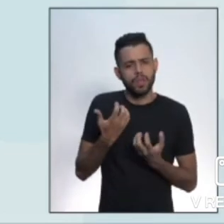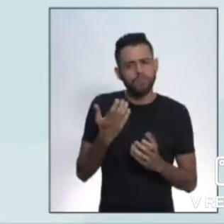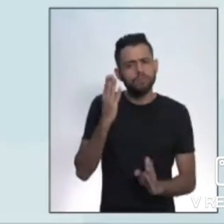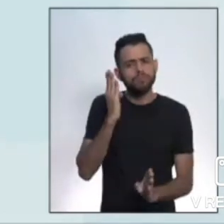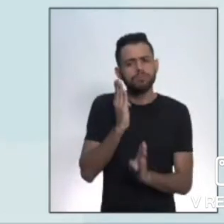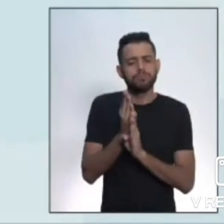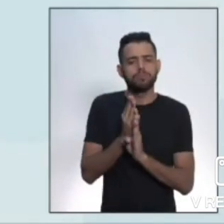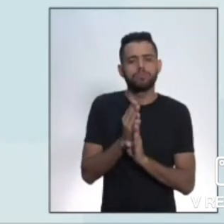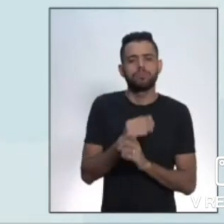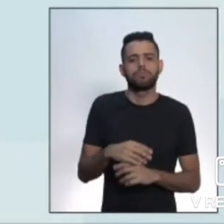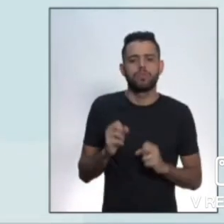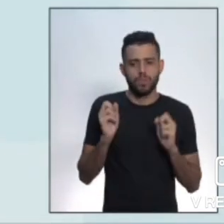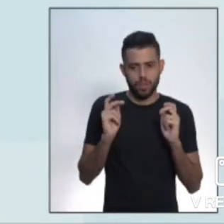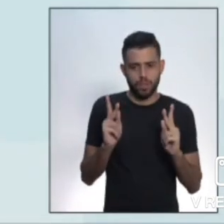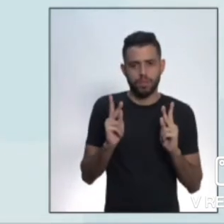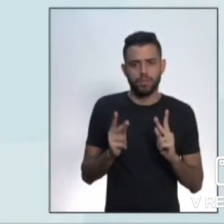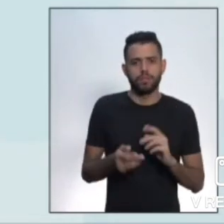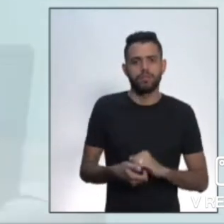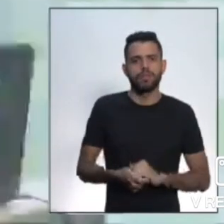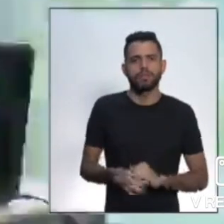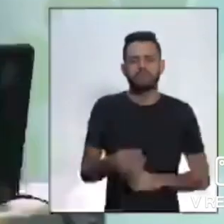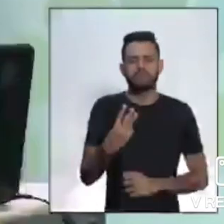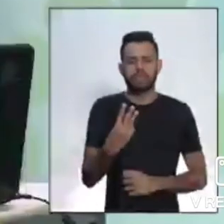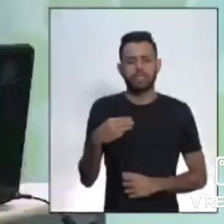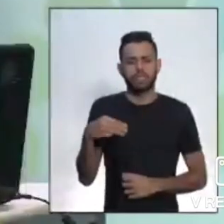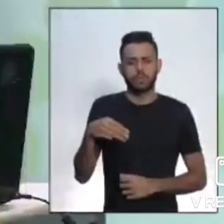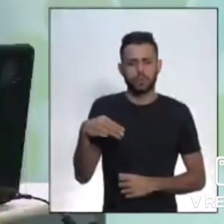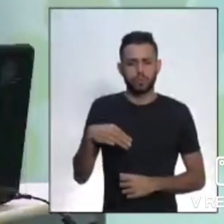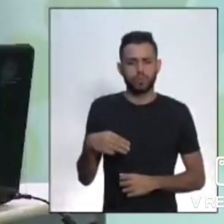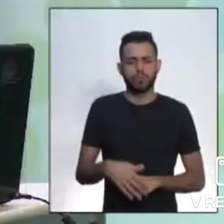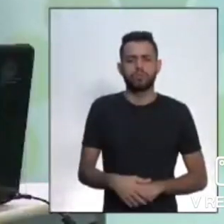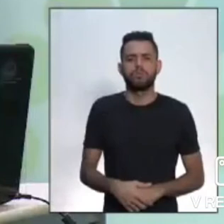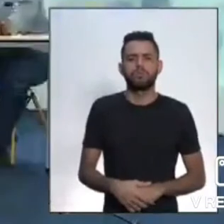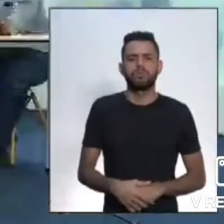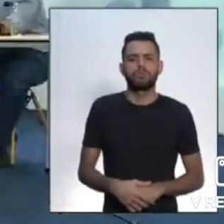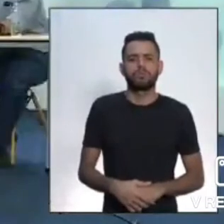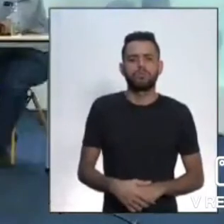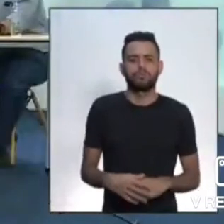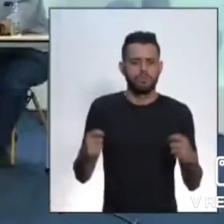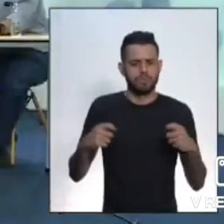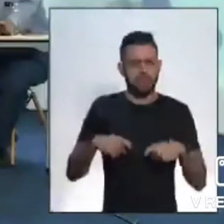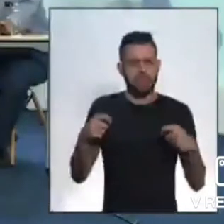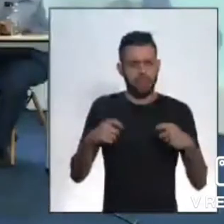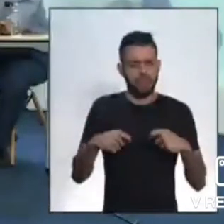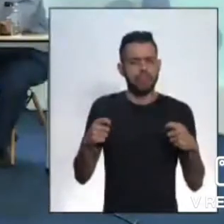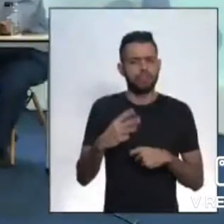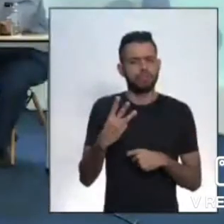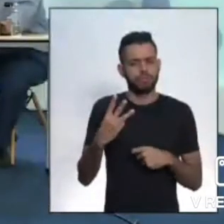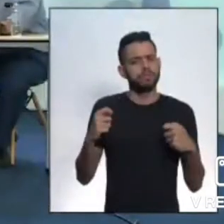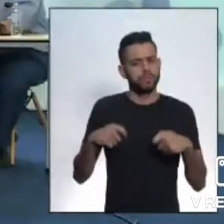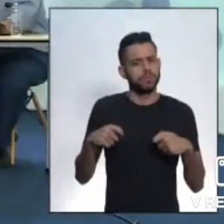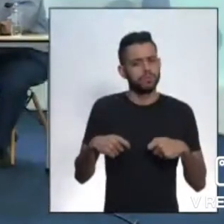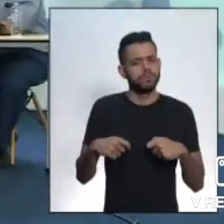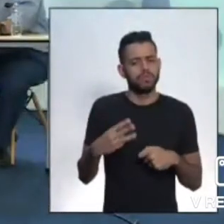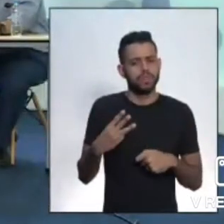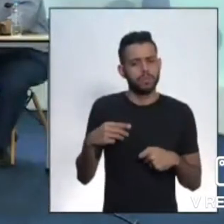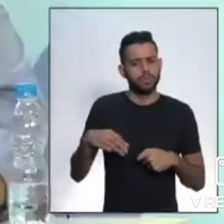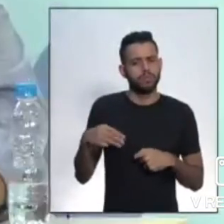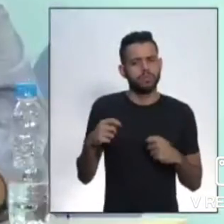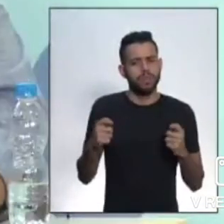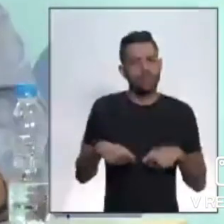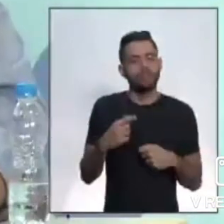geral dessa expressão, beleza? Uns 3 minutinhos para eles? 3 minutos é o suficiente, hein, pessoal? Preste atenção